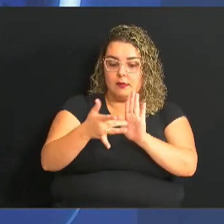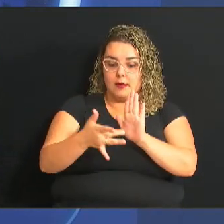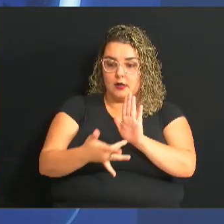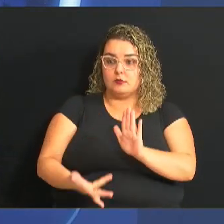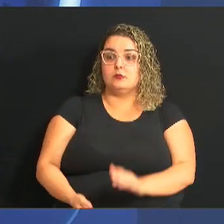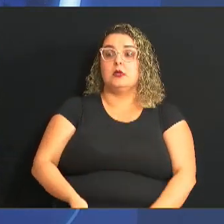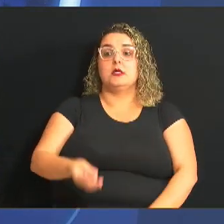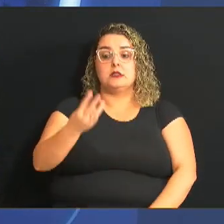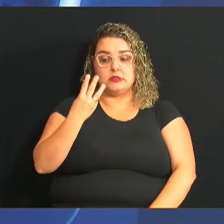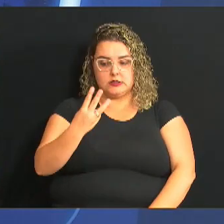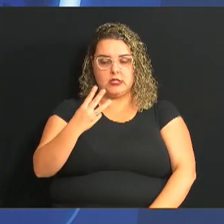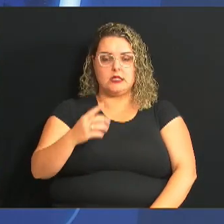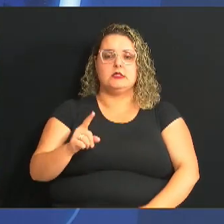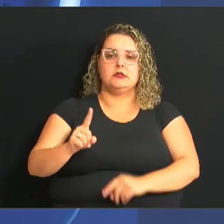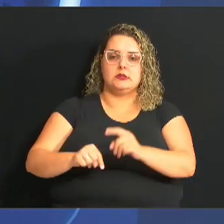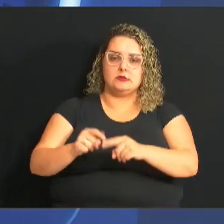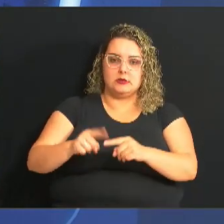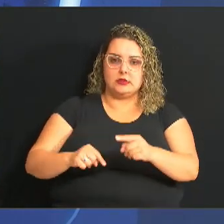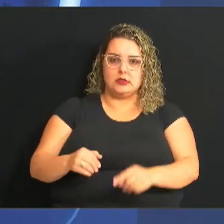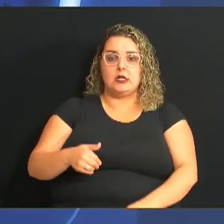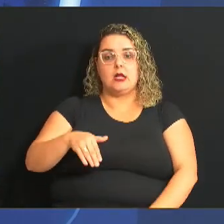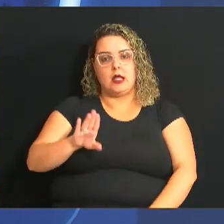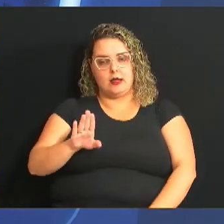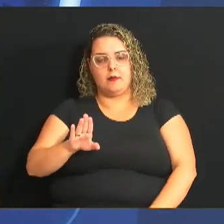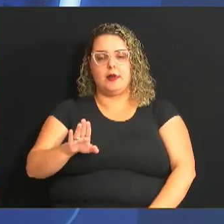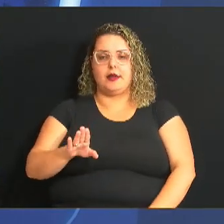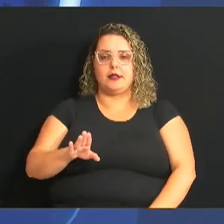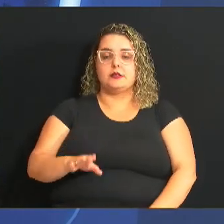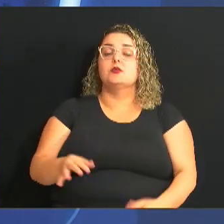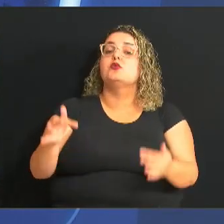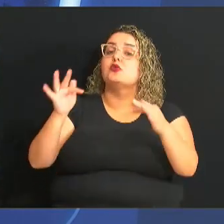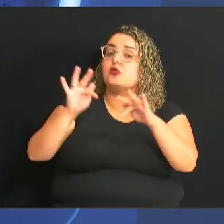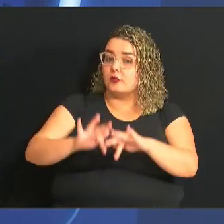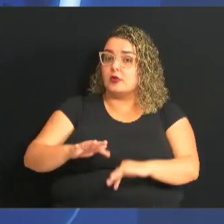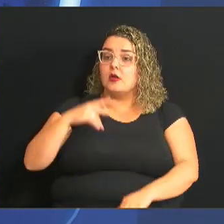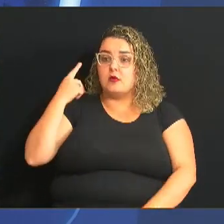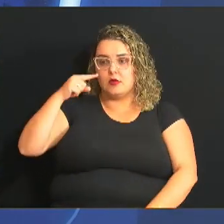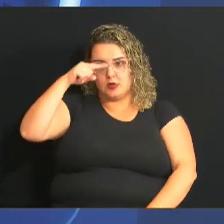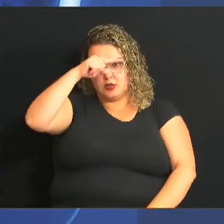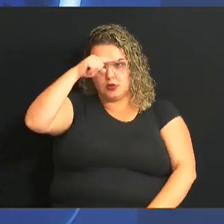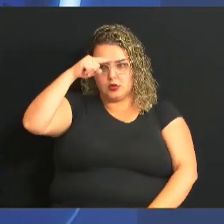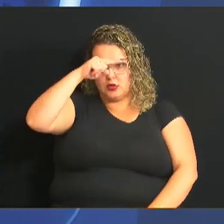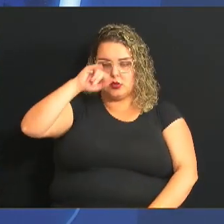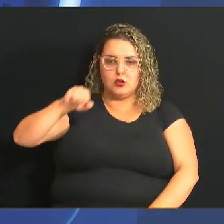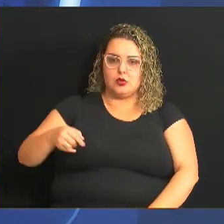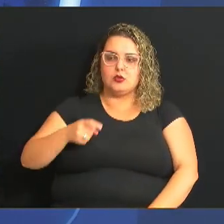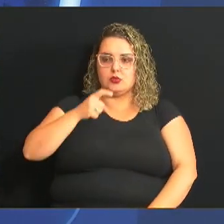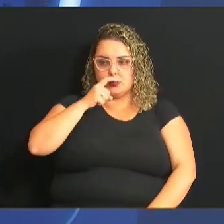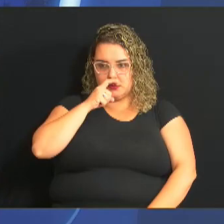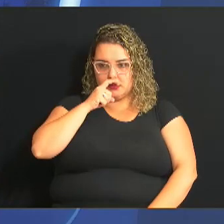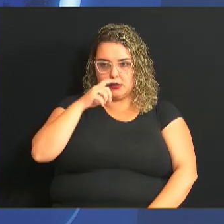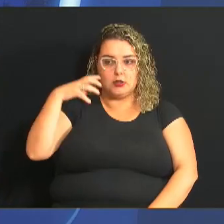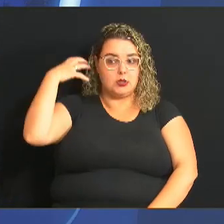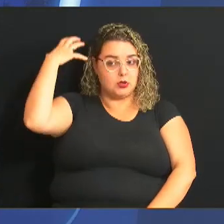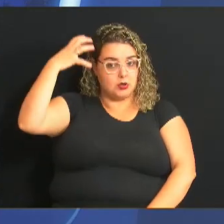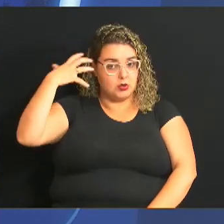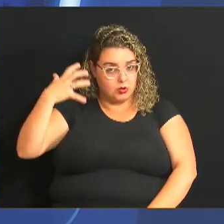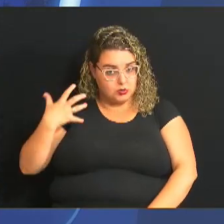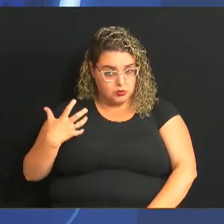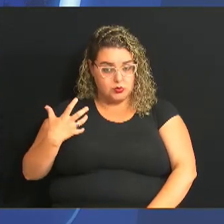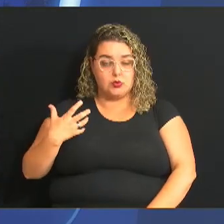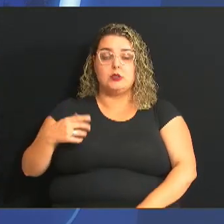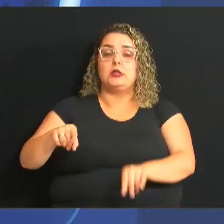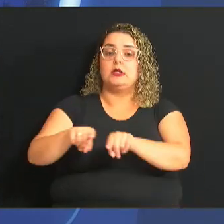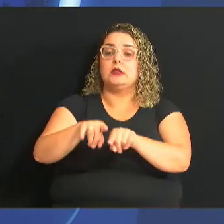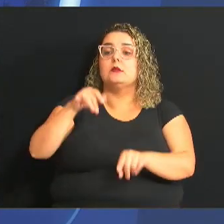3 matérias extra-pauta. Ao final, os vereadores Felipe Marquesi, Jorge Schneider, Guida Calisto e Paulo